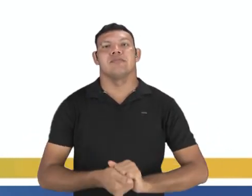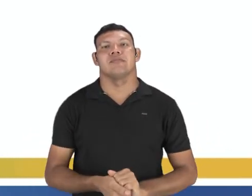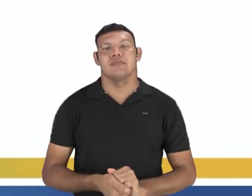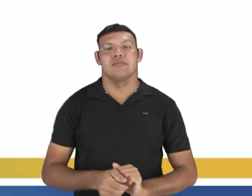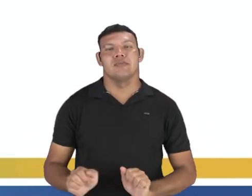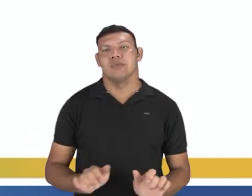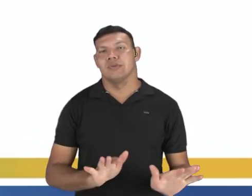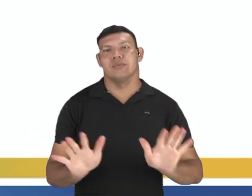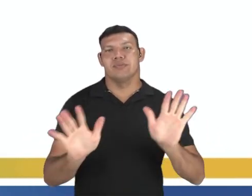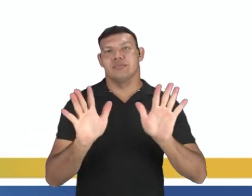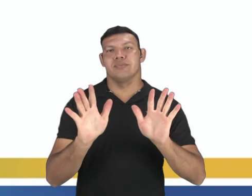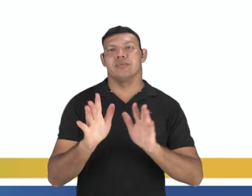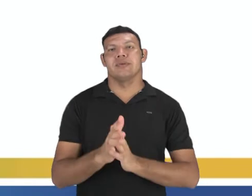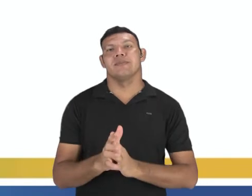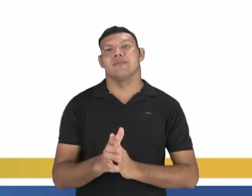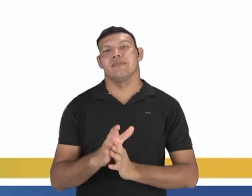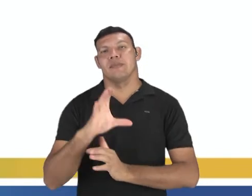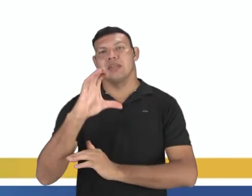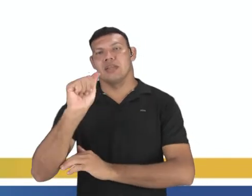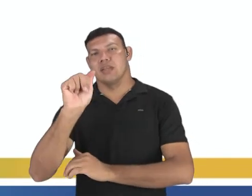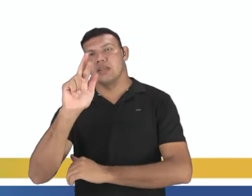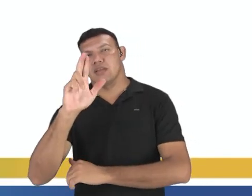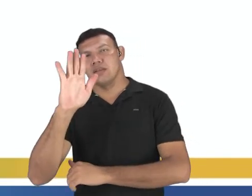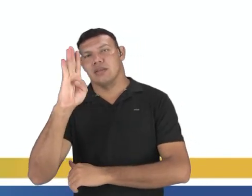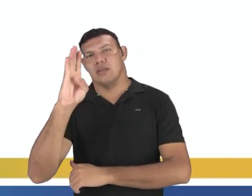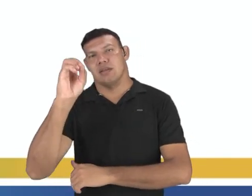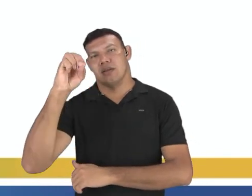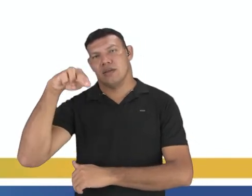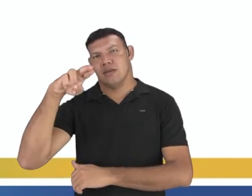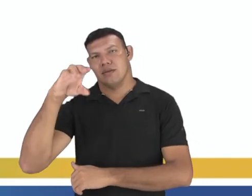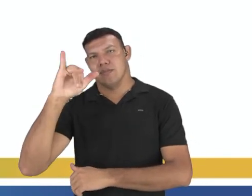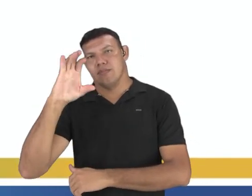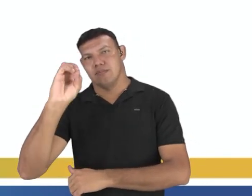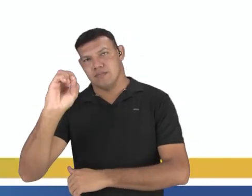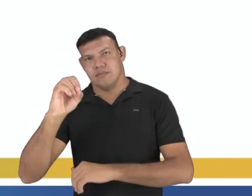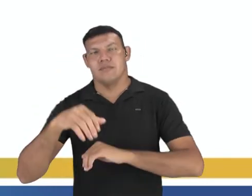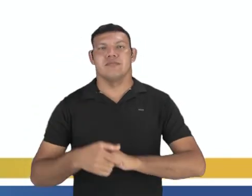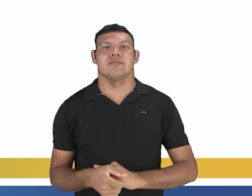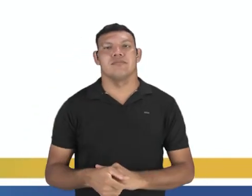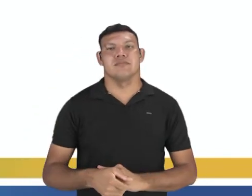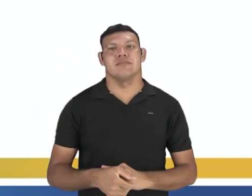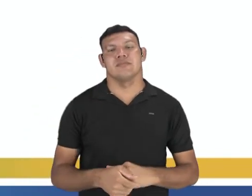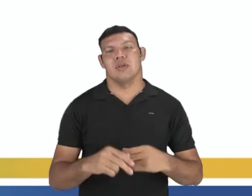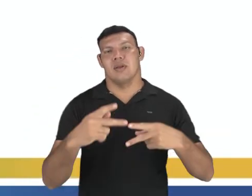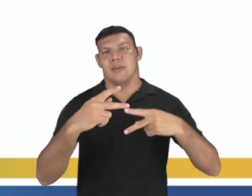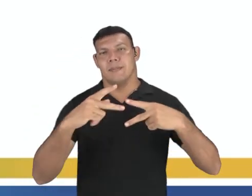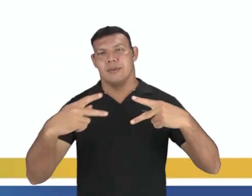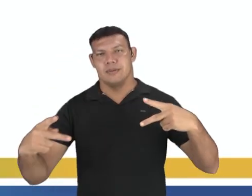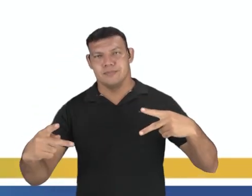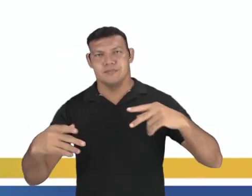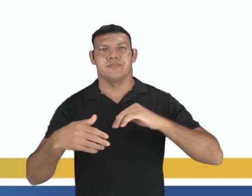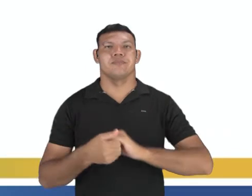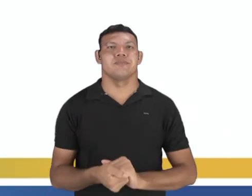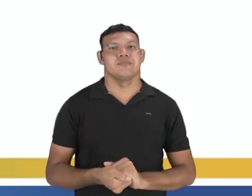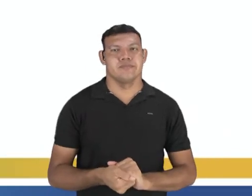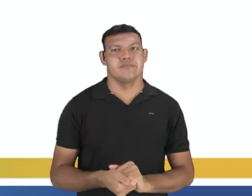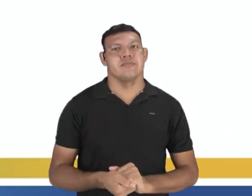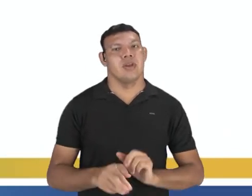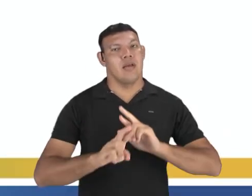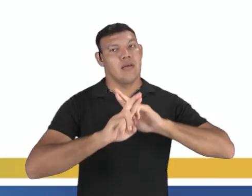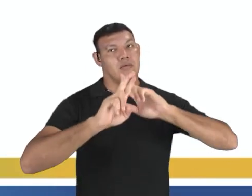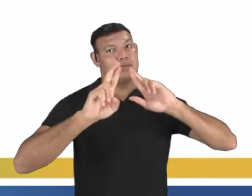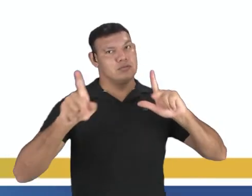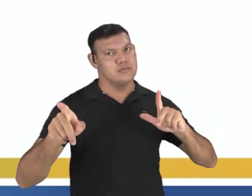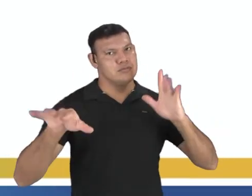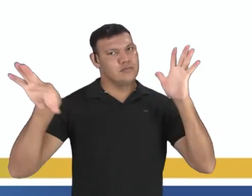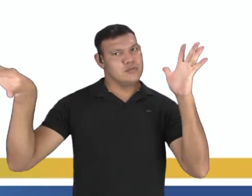por exemplo, o gás carbônico, a água e algumas substâncias inorgânicas, né, como as proteínas, por exemplo. É um